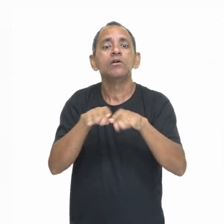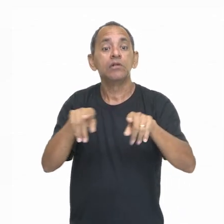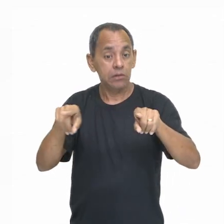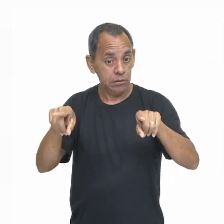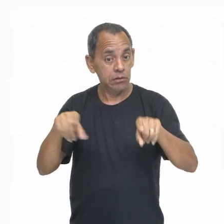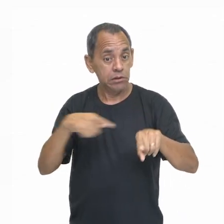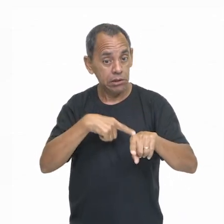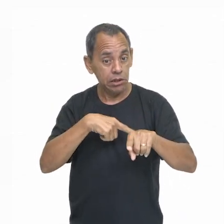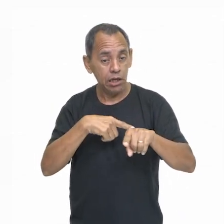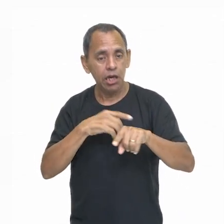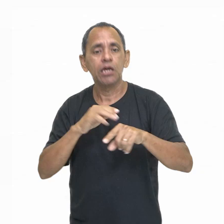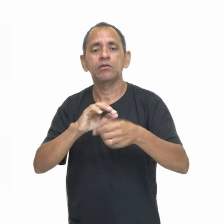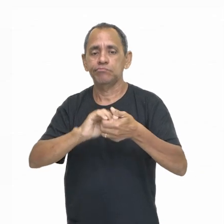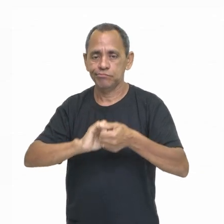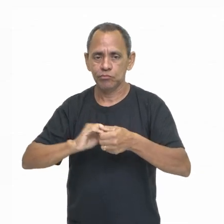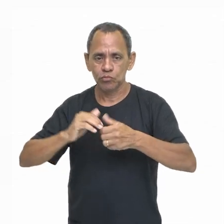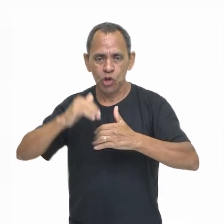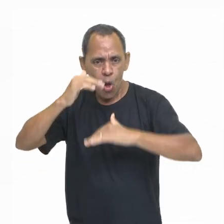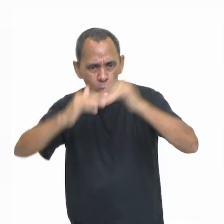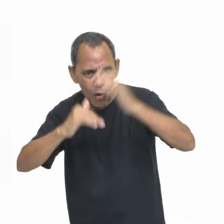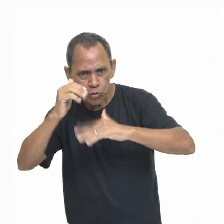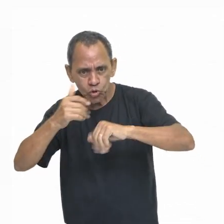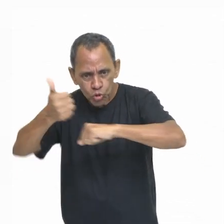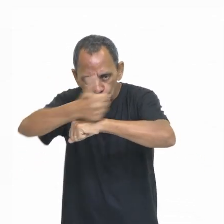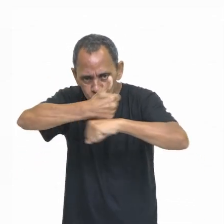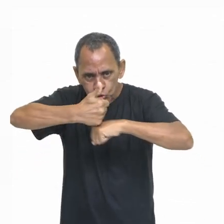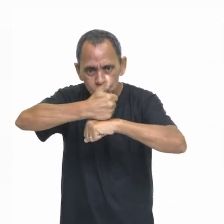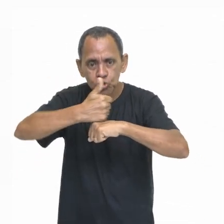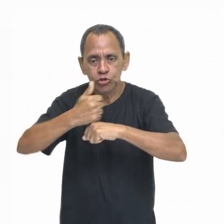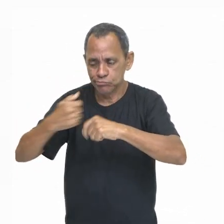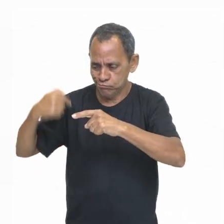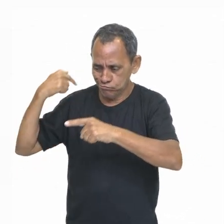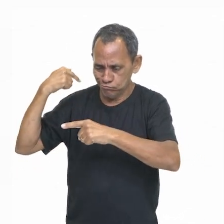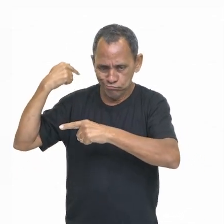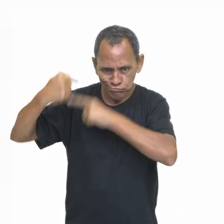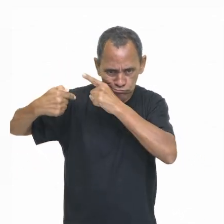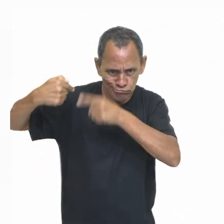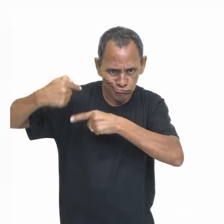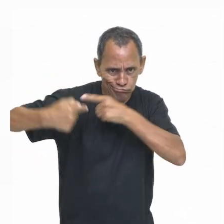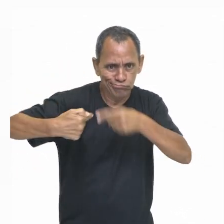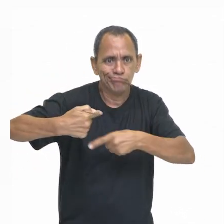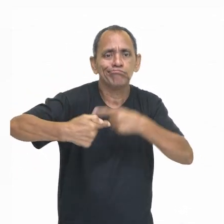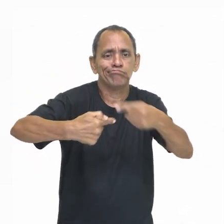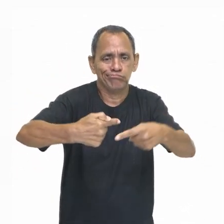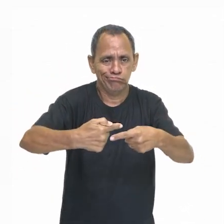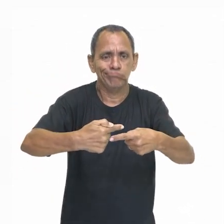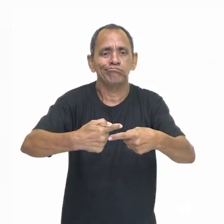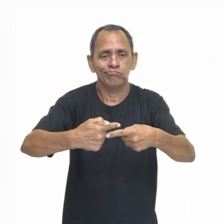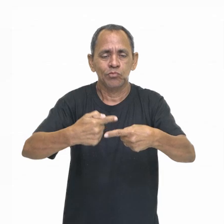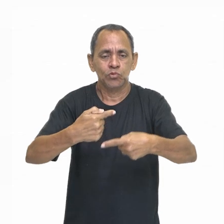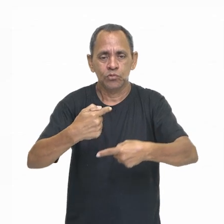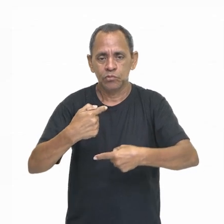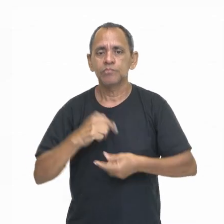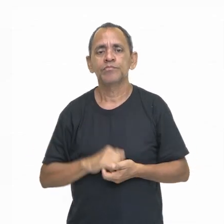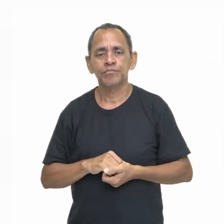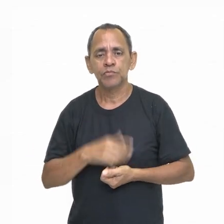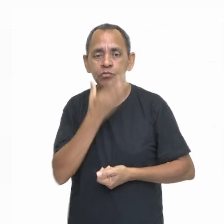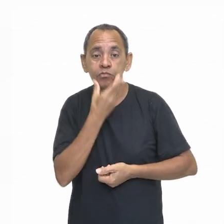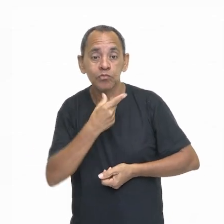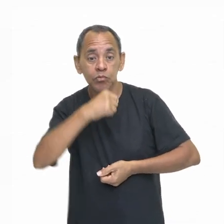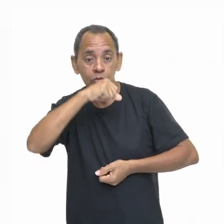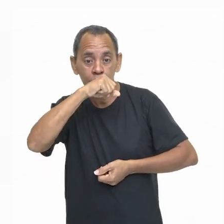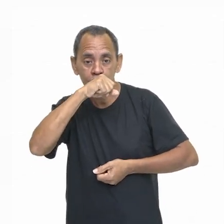profissões hereditárias, então são essas profissões, né, que passam de pai para filho. Você